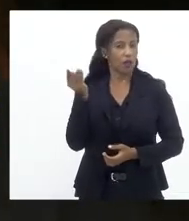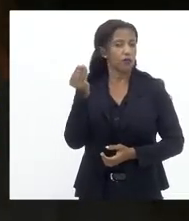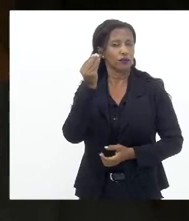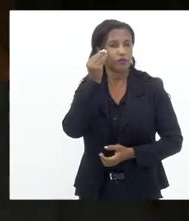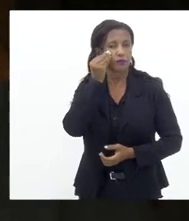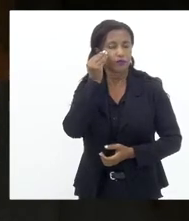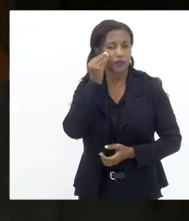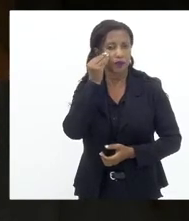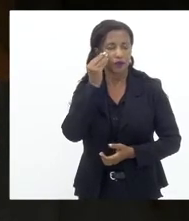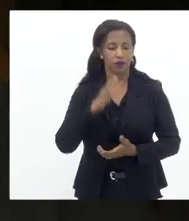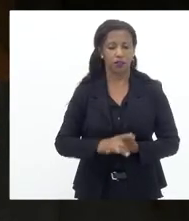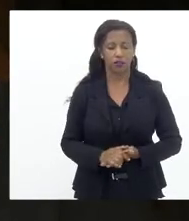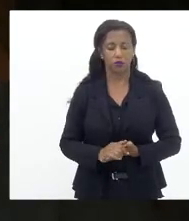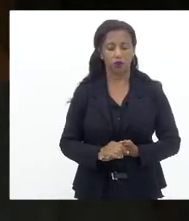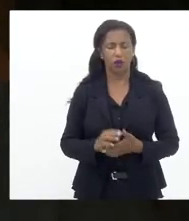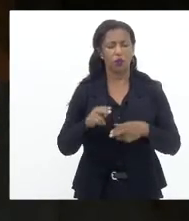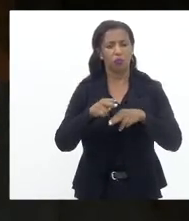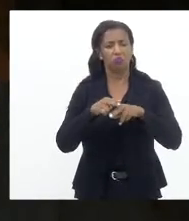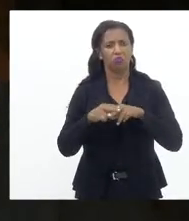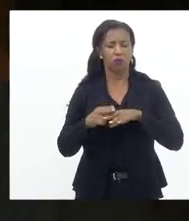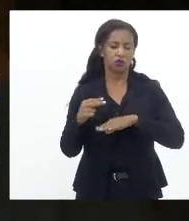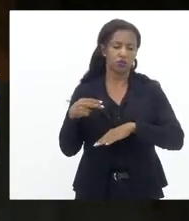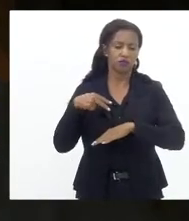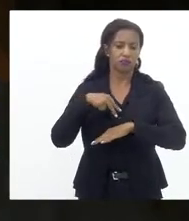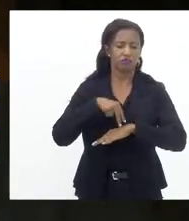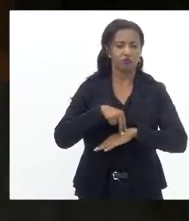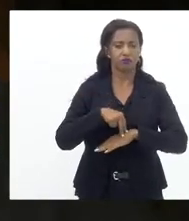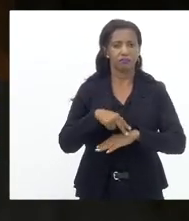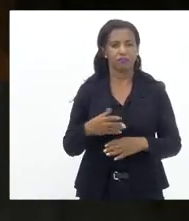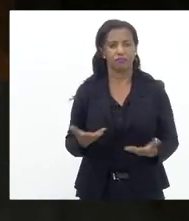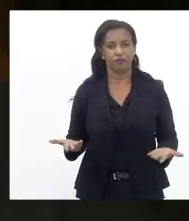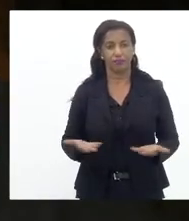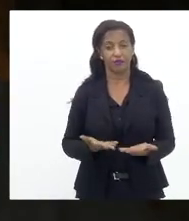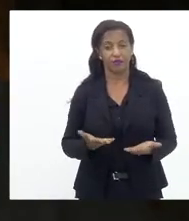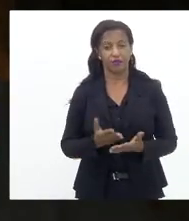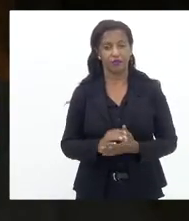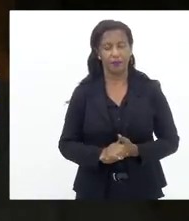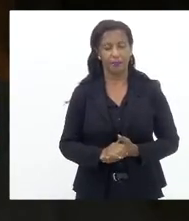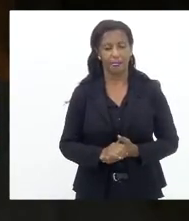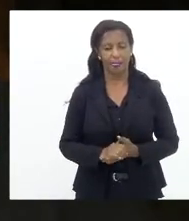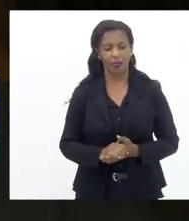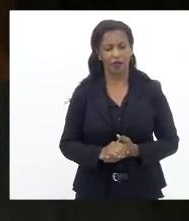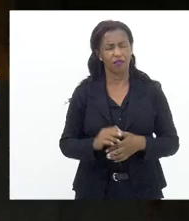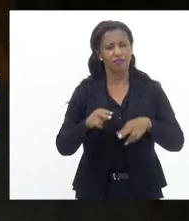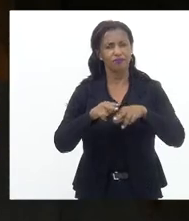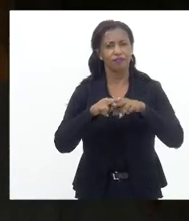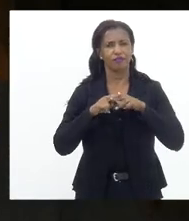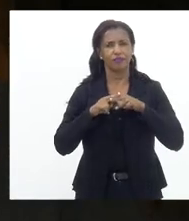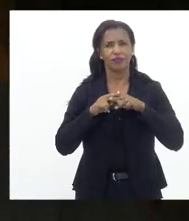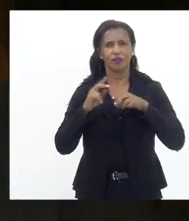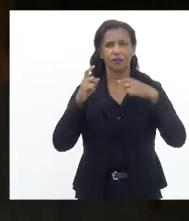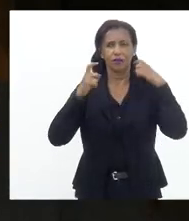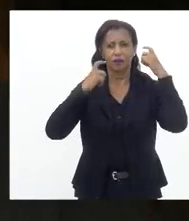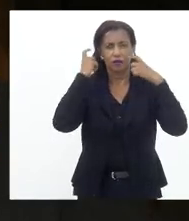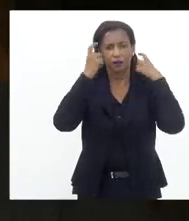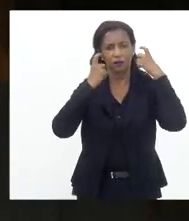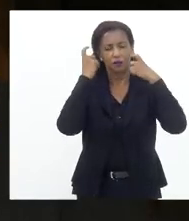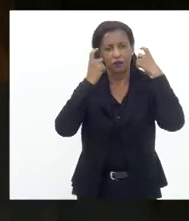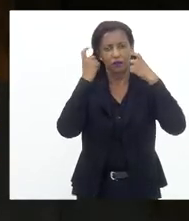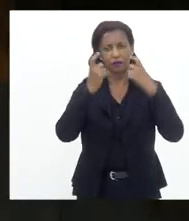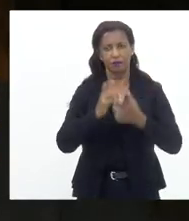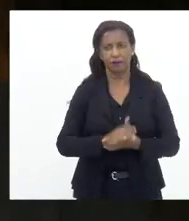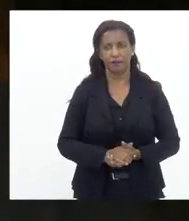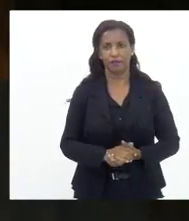acompanham motivo que me traz a Tribuna hoje é o motivo de muita preocupação senhora Presidente eu